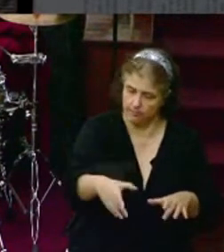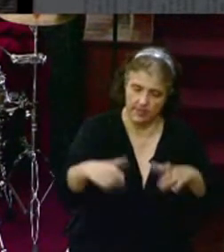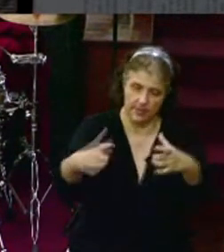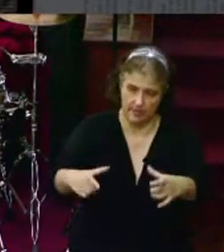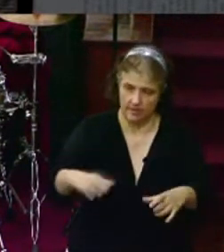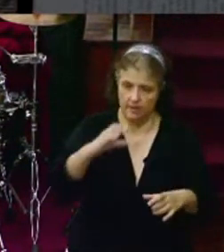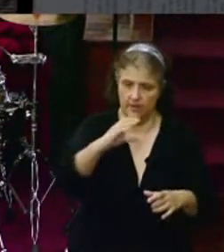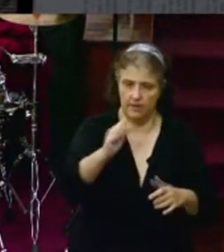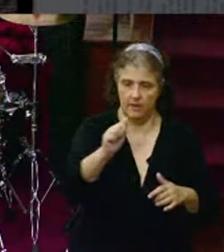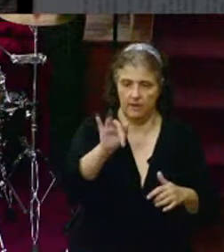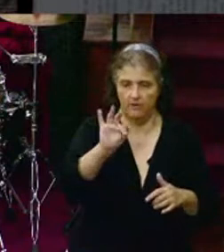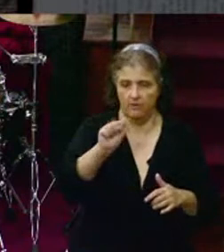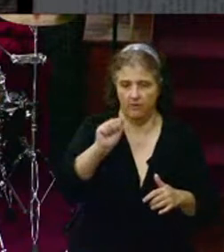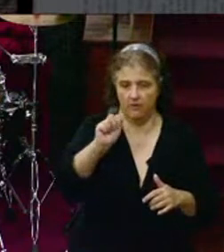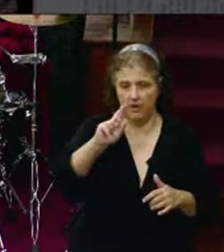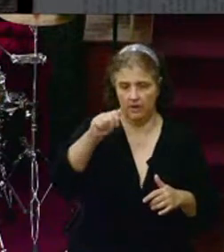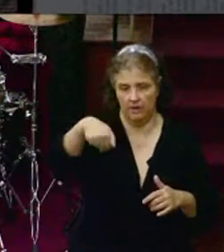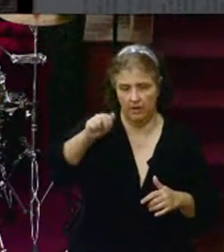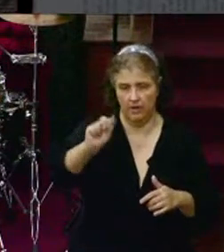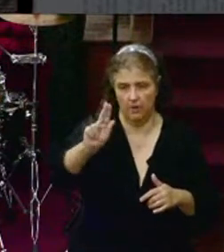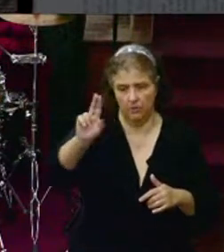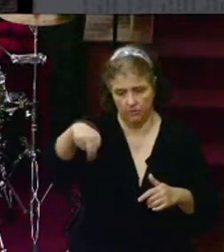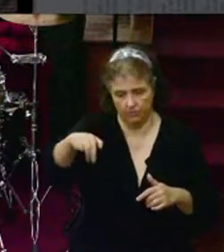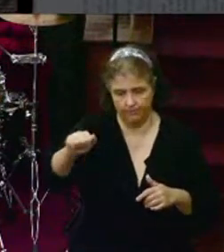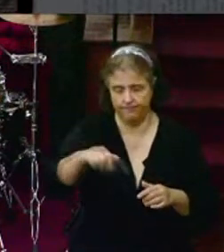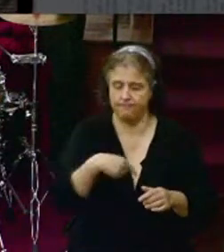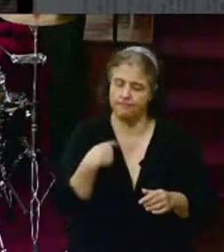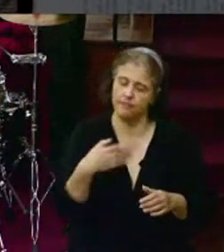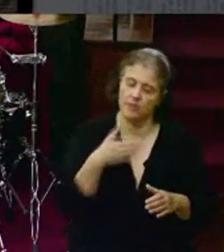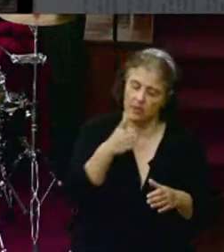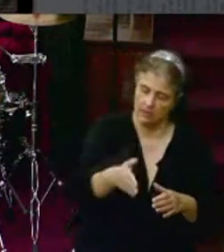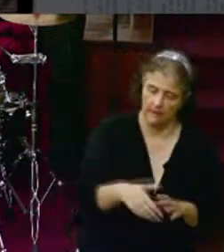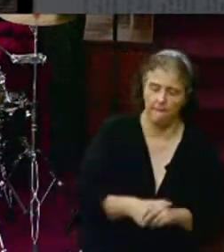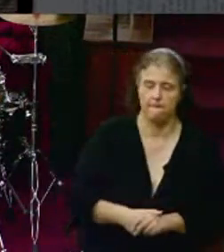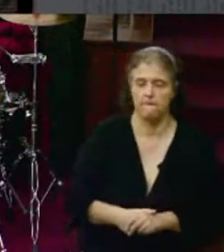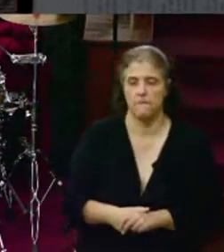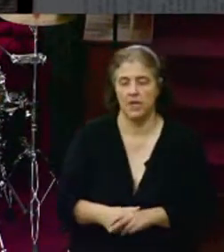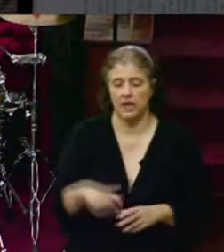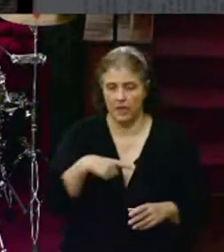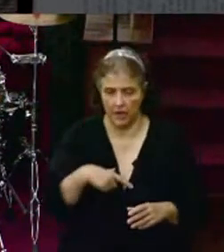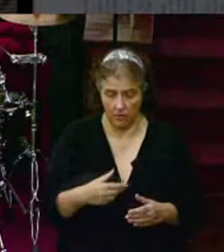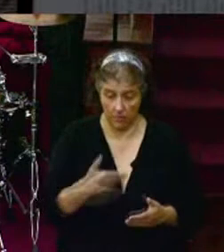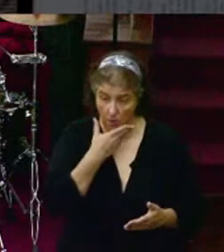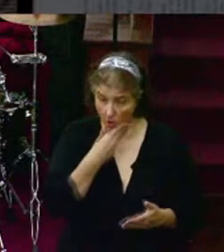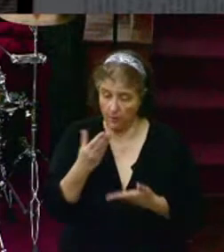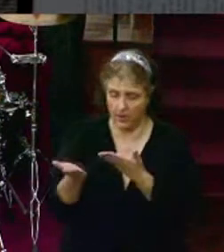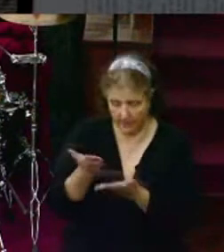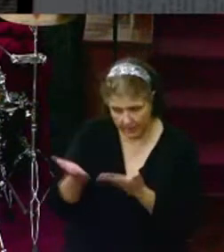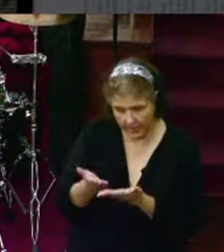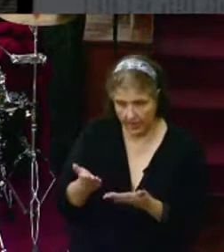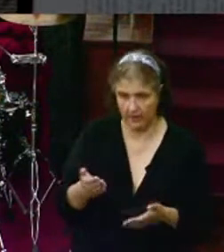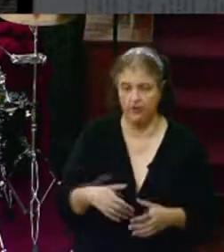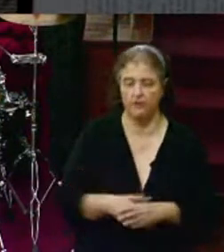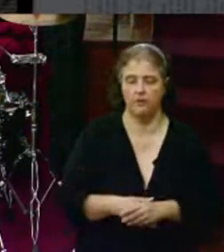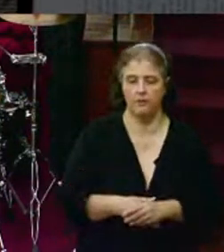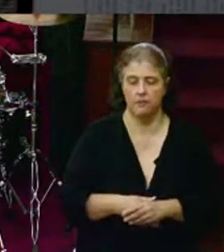um servo de um centurião, a quem este muito estimava, estava doente, quase à morte. Tendo ouvido falar